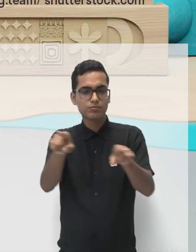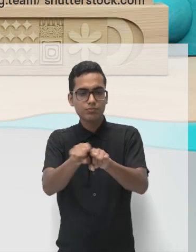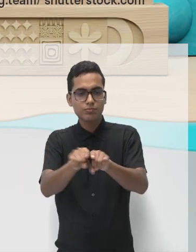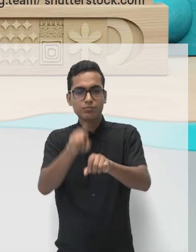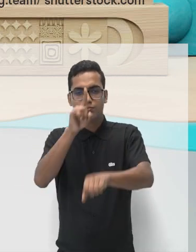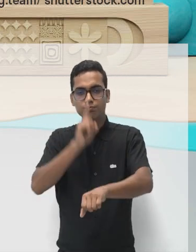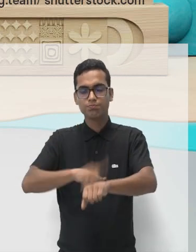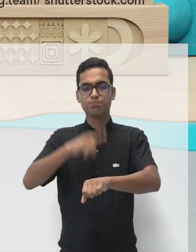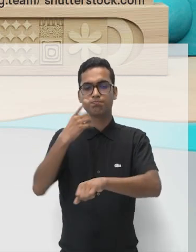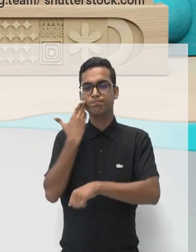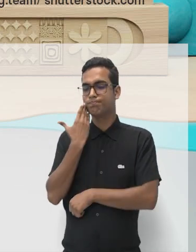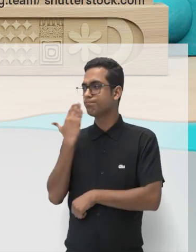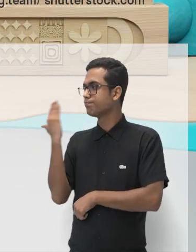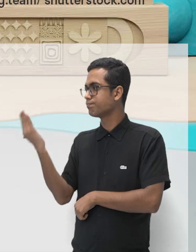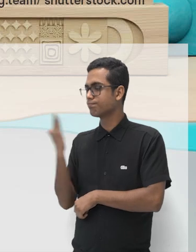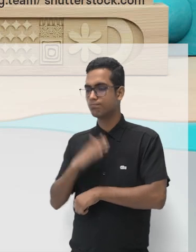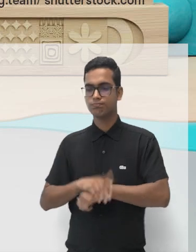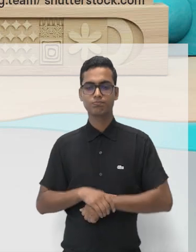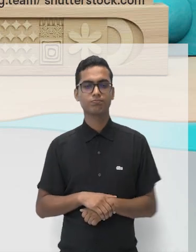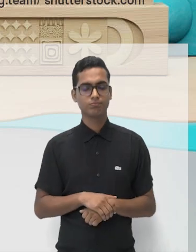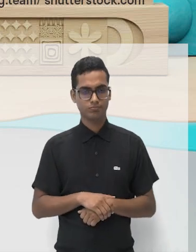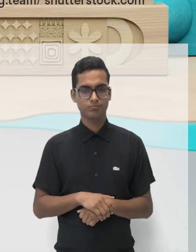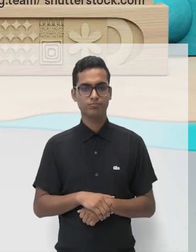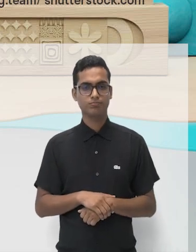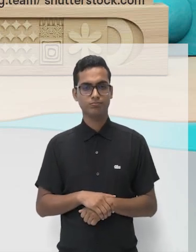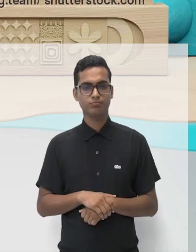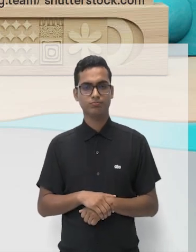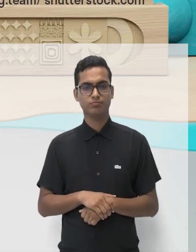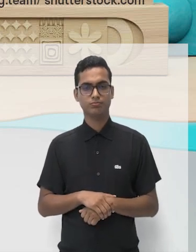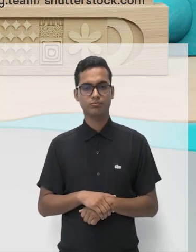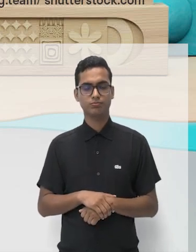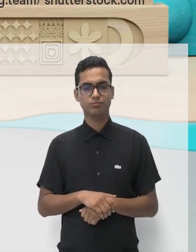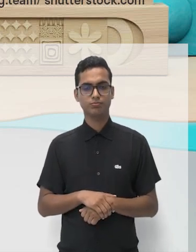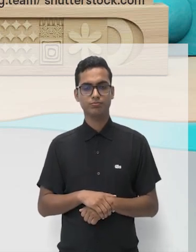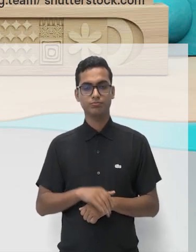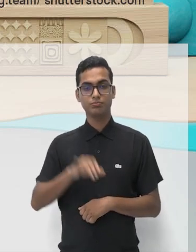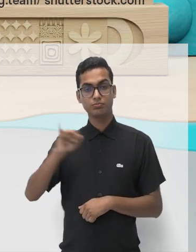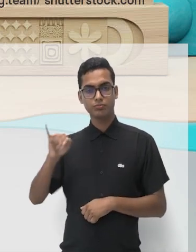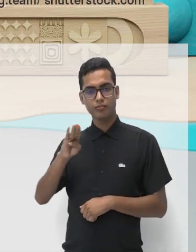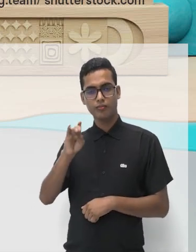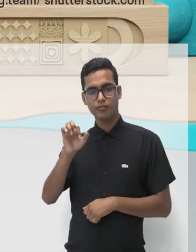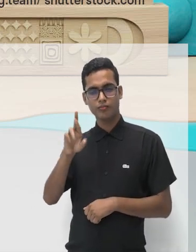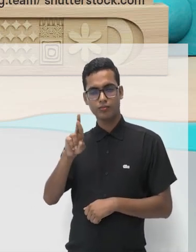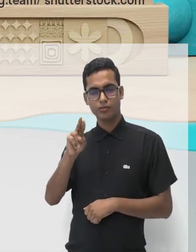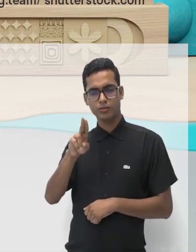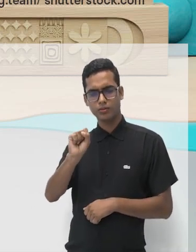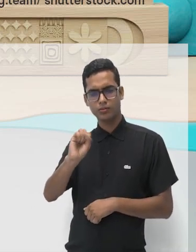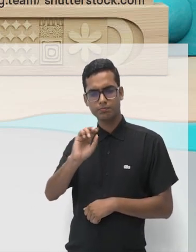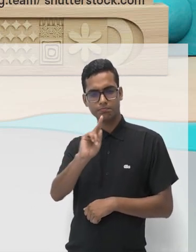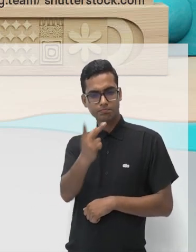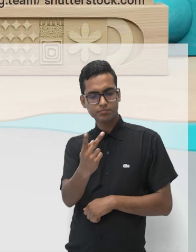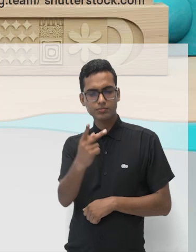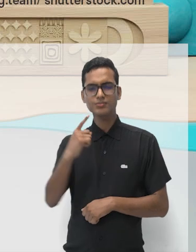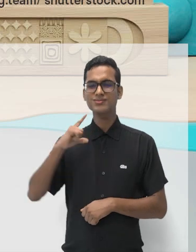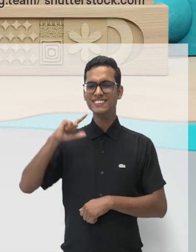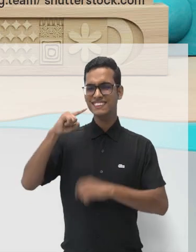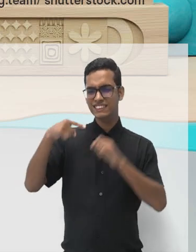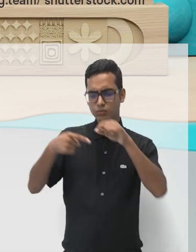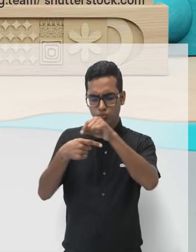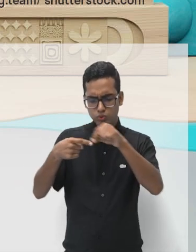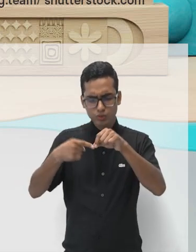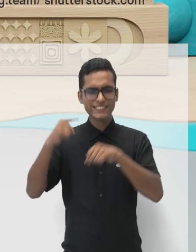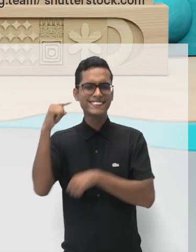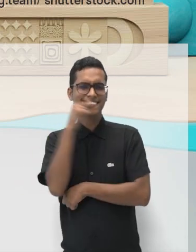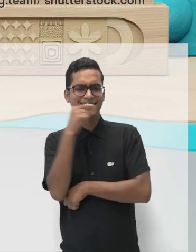você só vai conjugar os verbos dependendo do sujeito, tá bom? Então, I brush my teeth, eu escovo meus dentes. O que mais que a